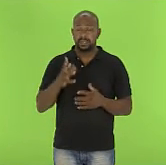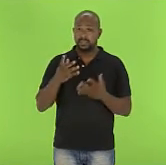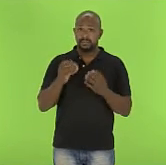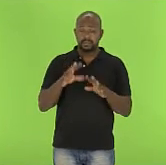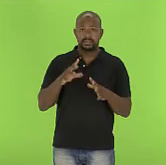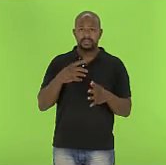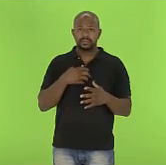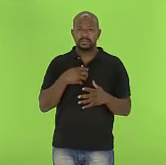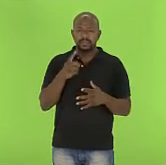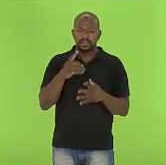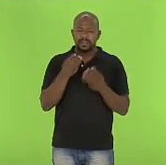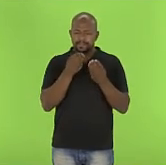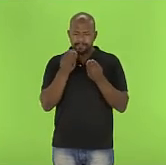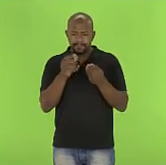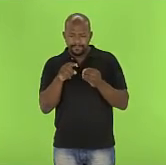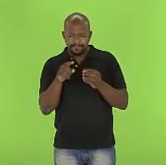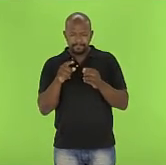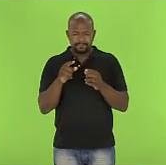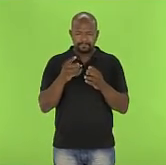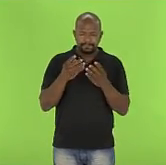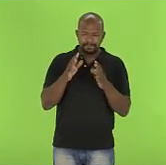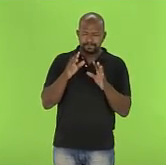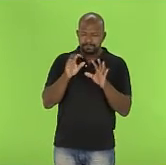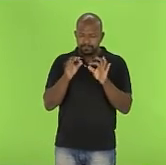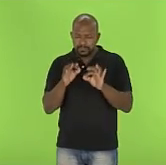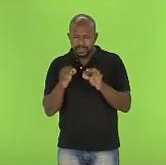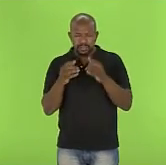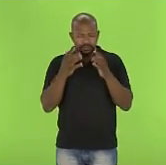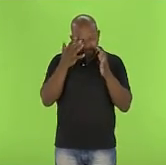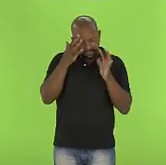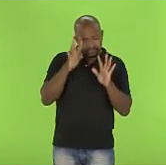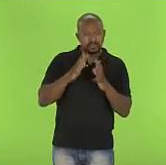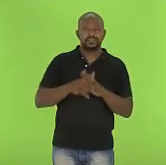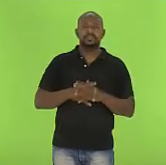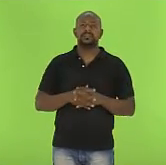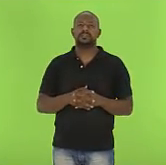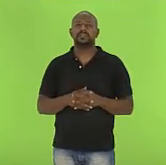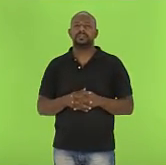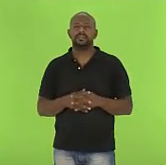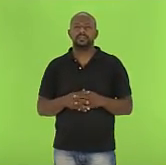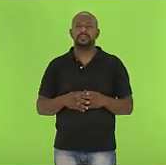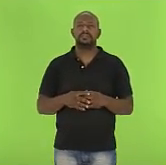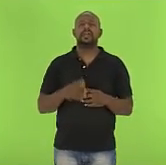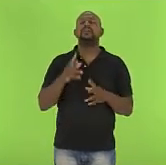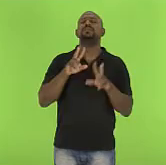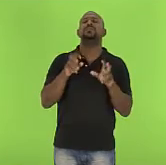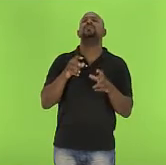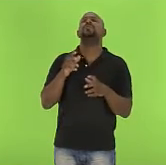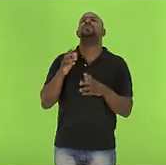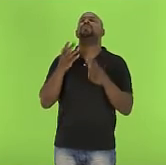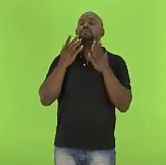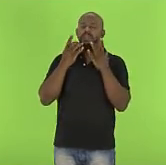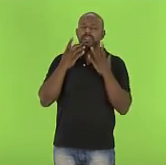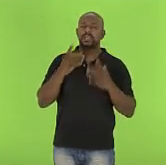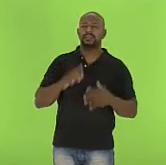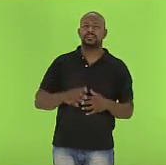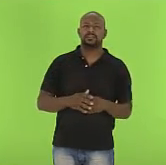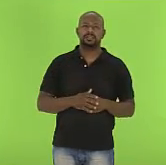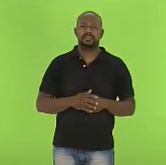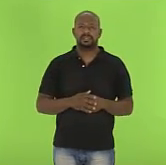Eu deixei minha espinha aqui, não sei se vocês repararam. Ela falou, gostou muito do nome Espetáculo Filme